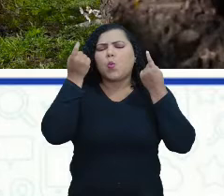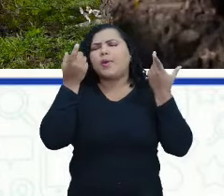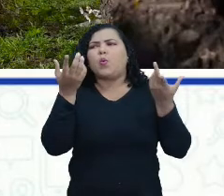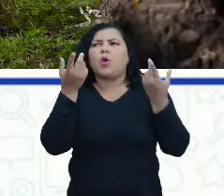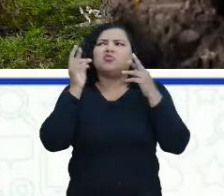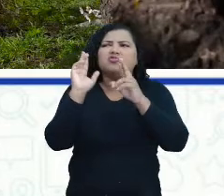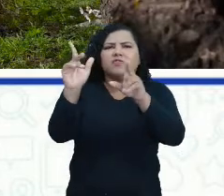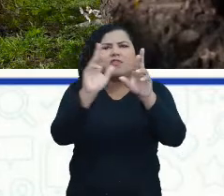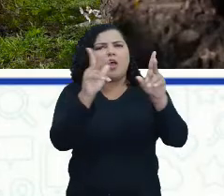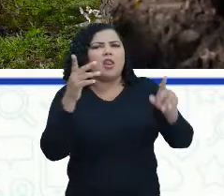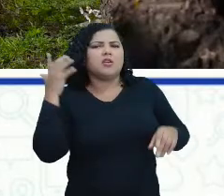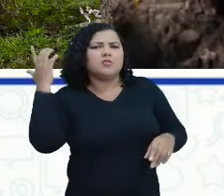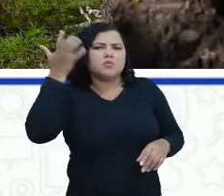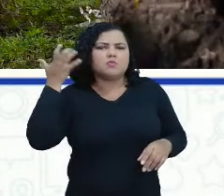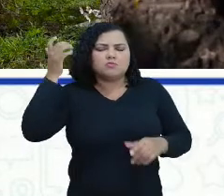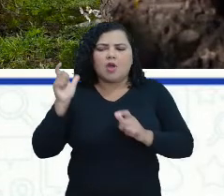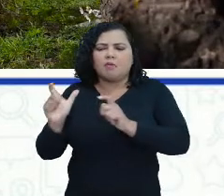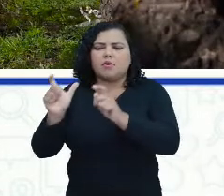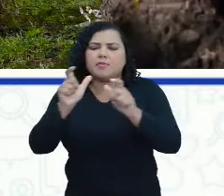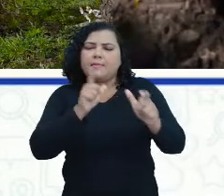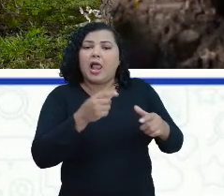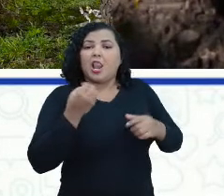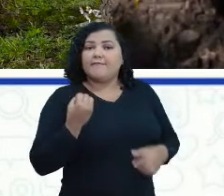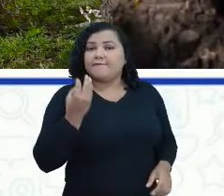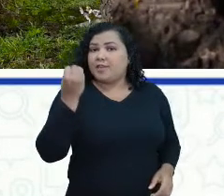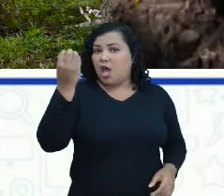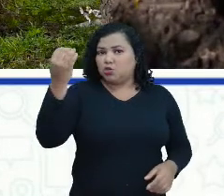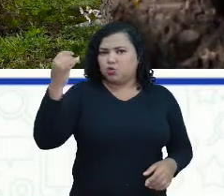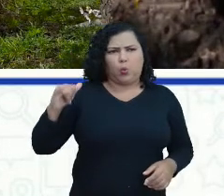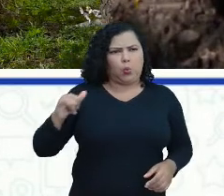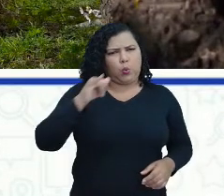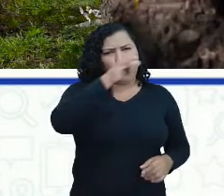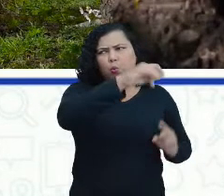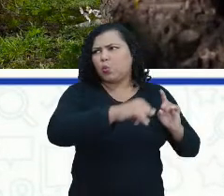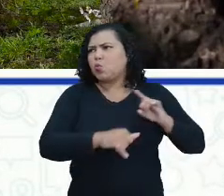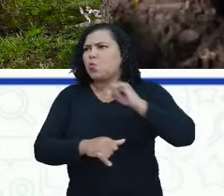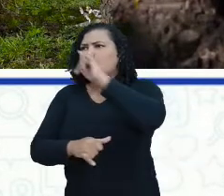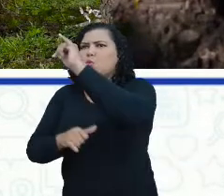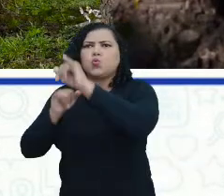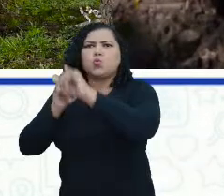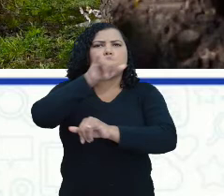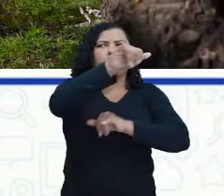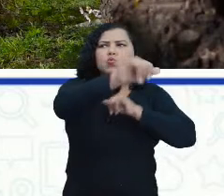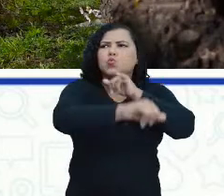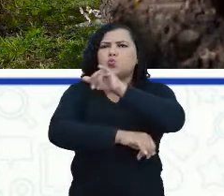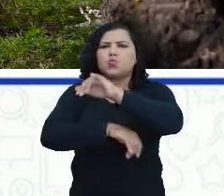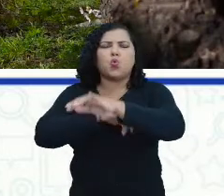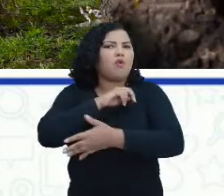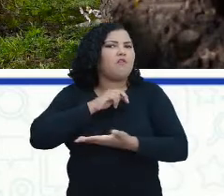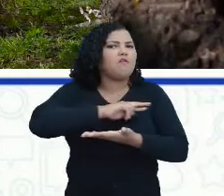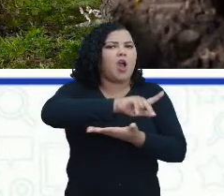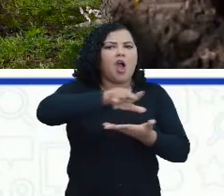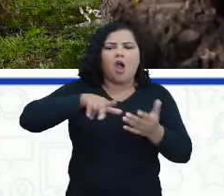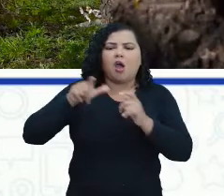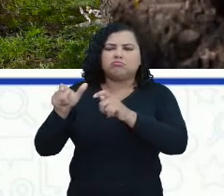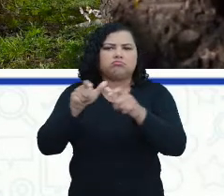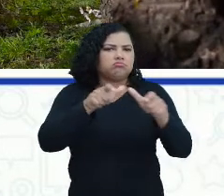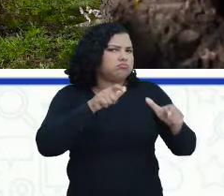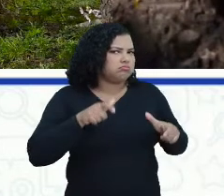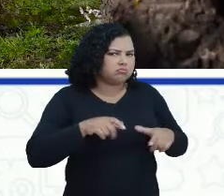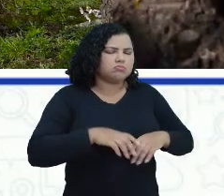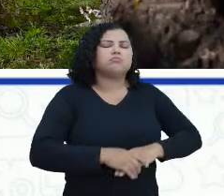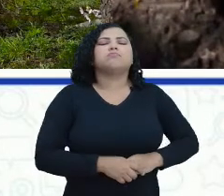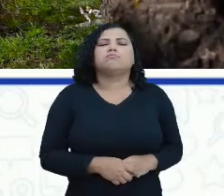das diversos lugares. Ele saiu viajando pelo mundo inteiro, pesquisando, tentando entender como é que